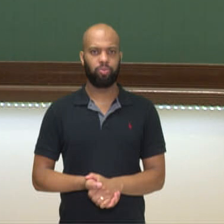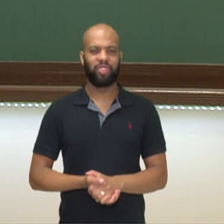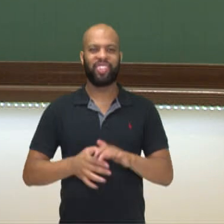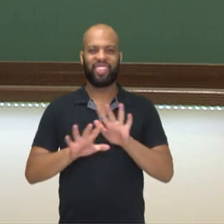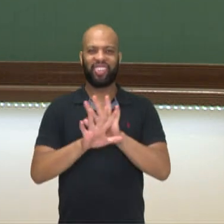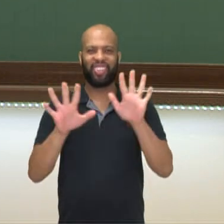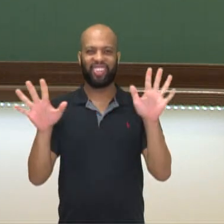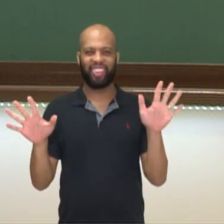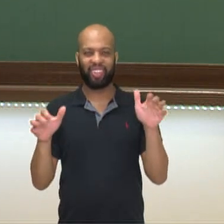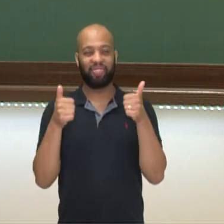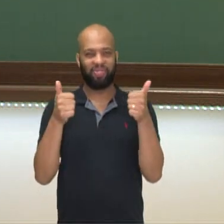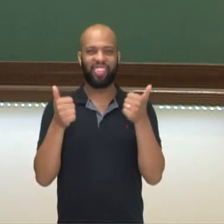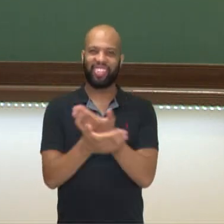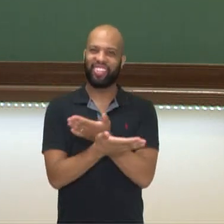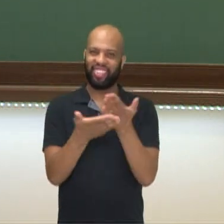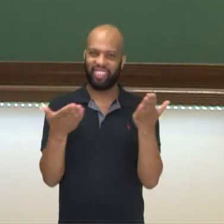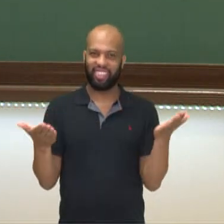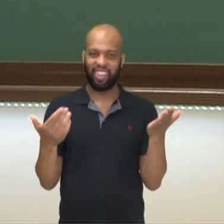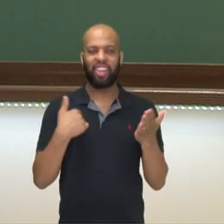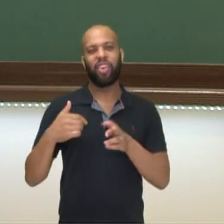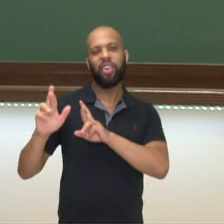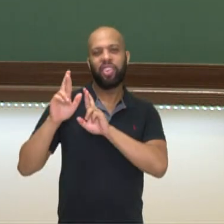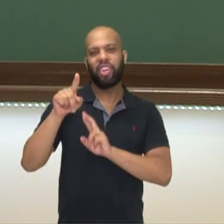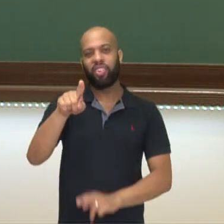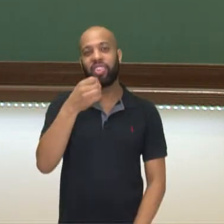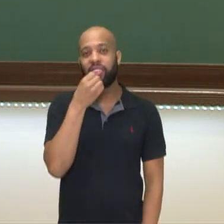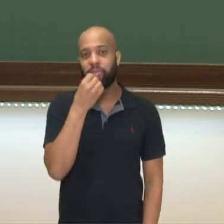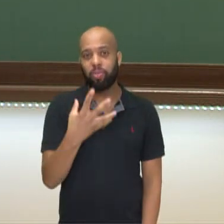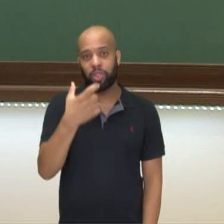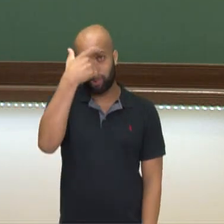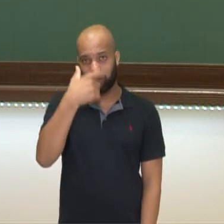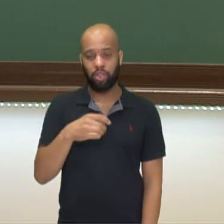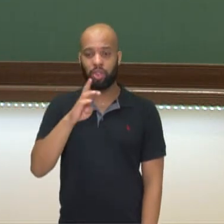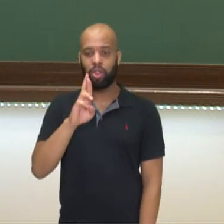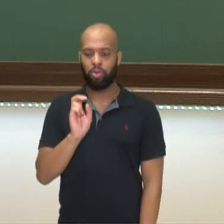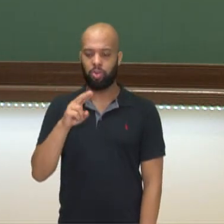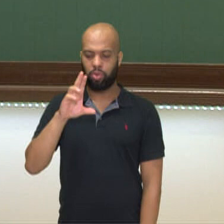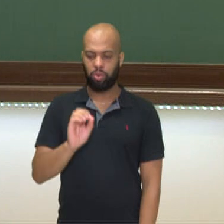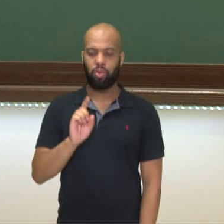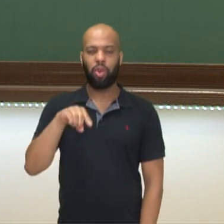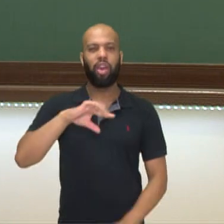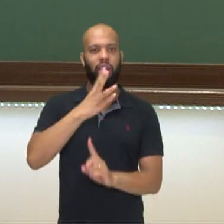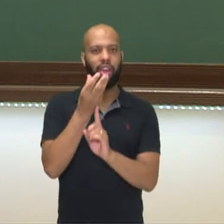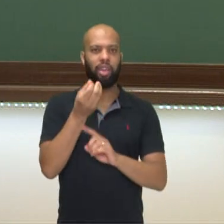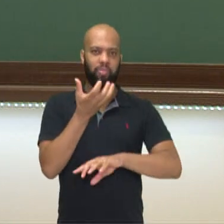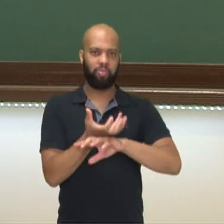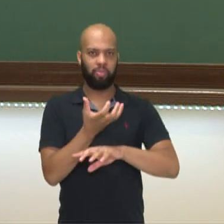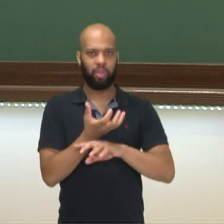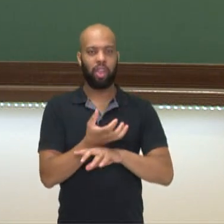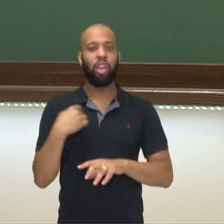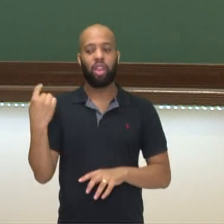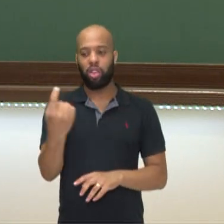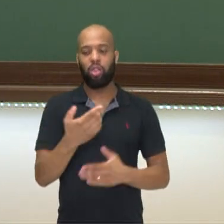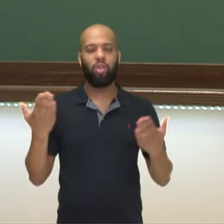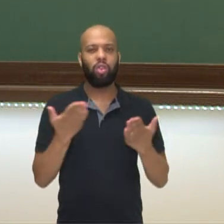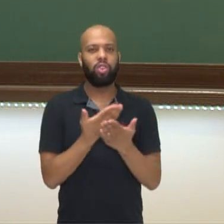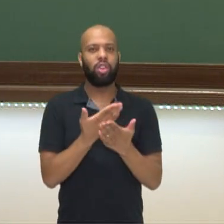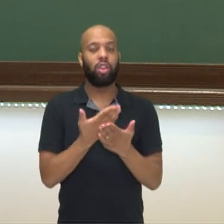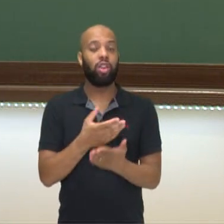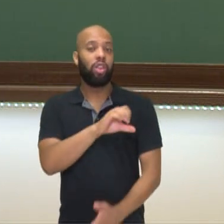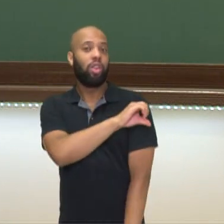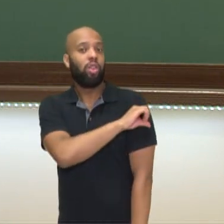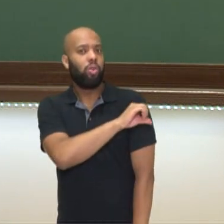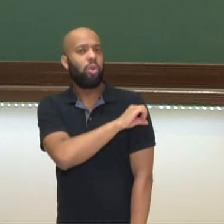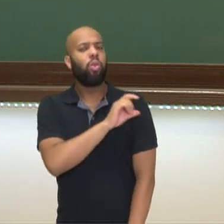Fala, meus queridos, tudo bem com vocês? Espero que sim, viu? Aqui é o professor Bruno, da disciplina de arte. E nós, nessa aula do 9º